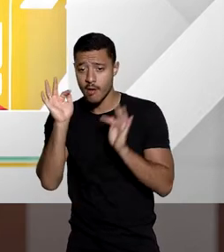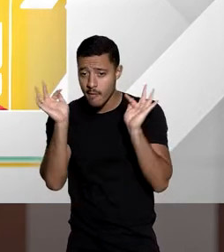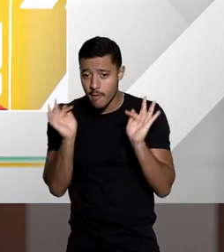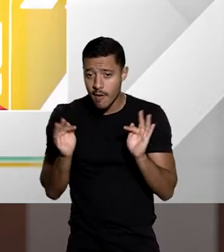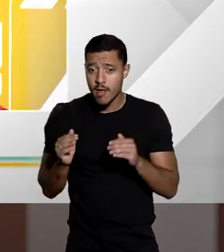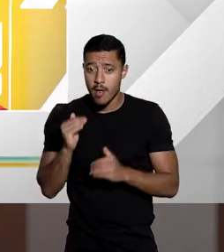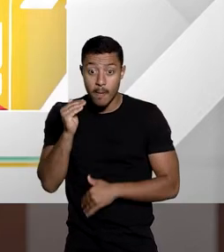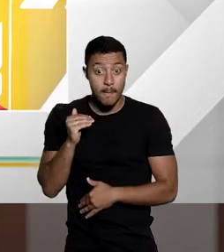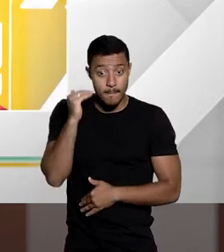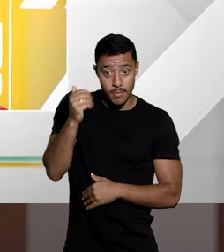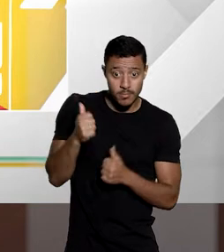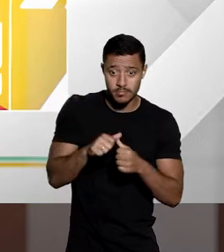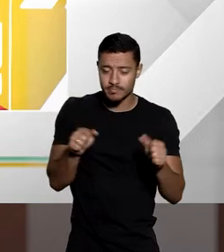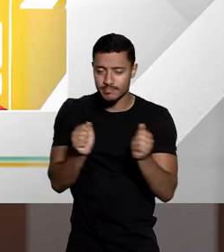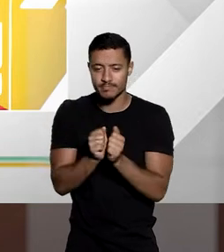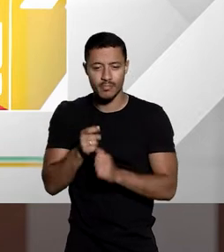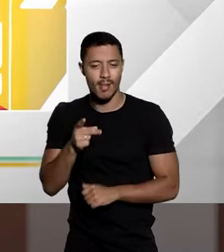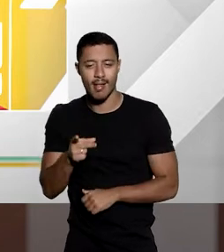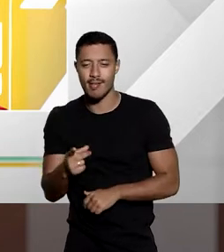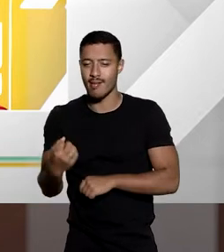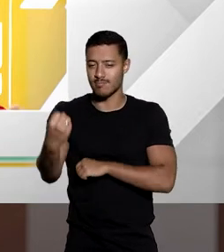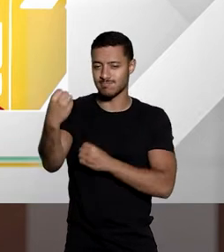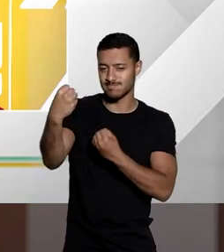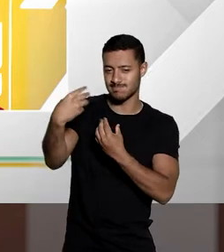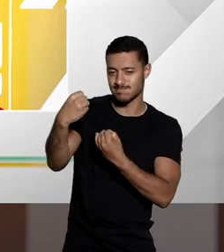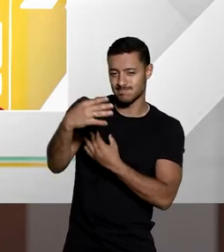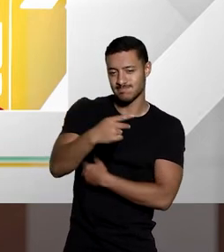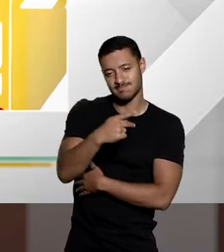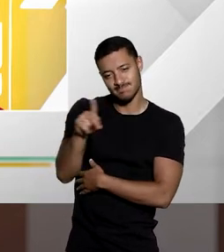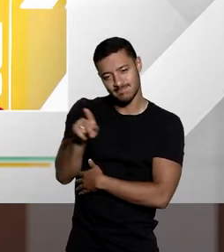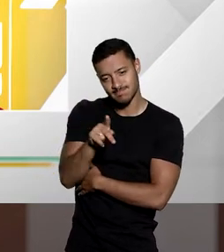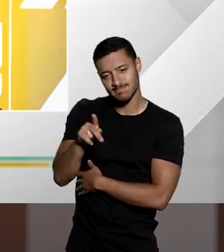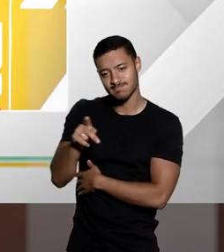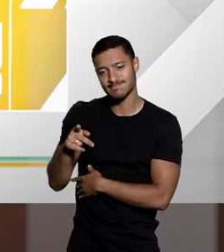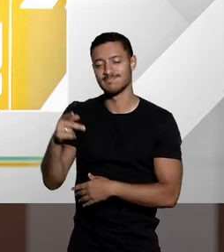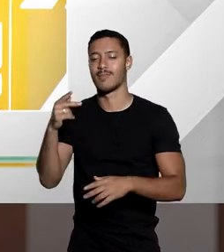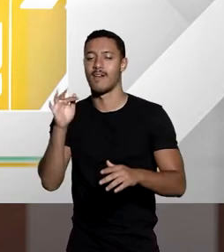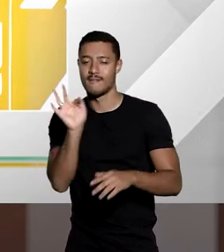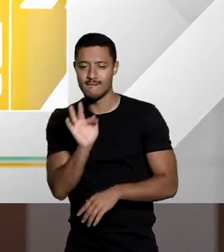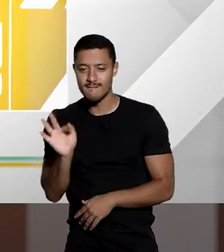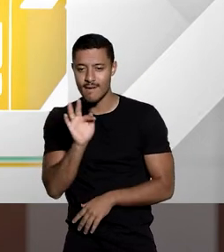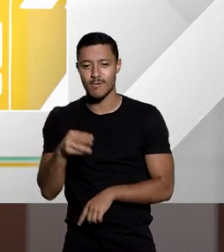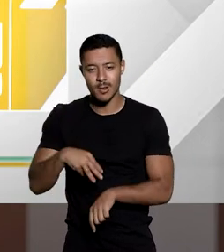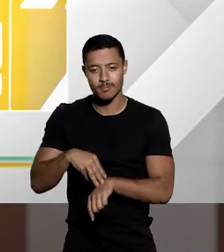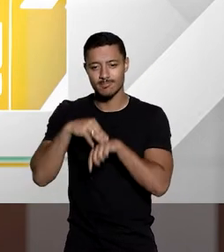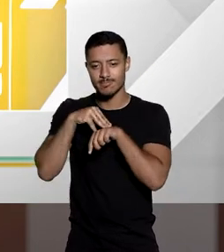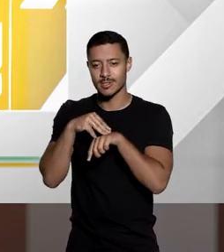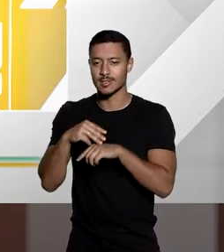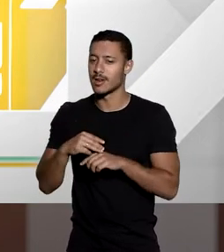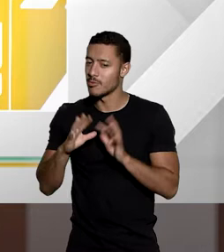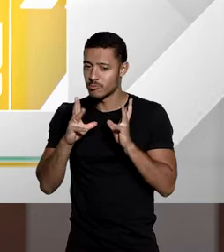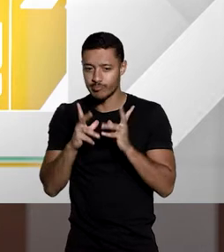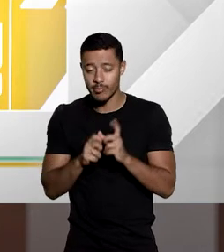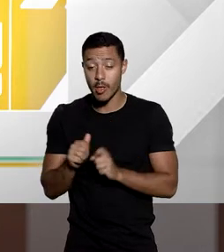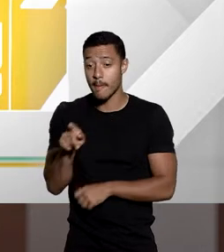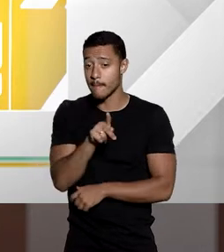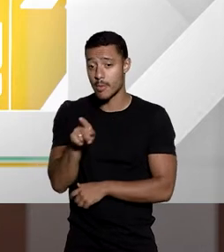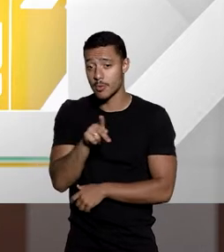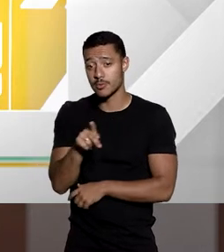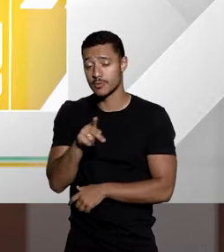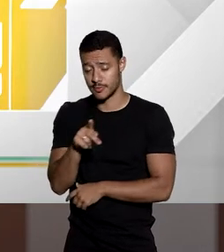ao estar ao lado da minha eterna orientadora, desde a época da graduação, mestrado, doutorado, livre docente, a